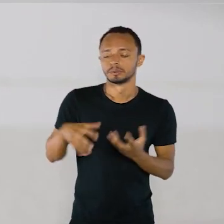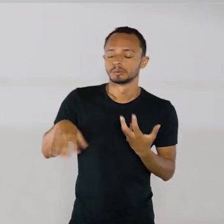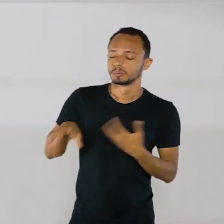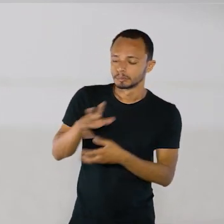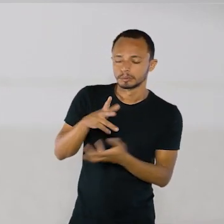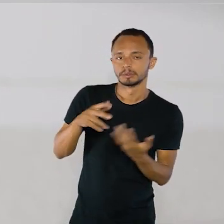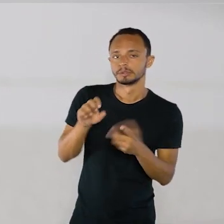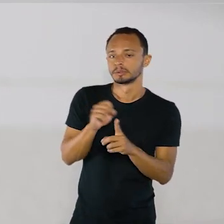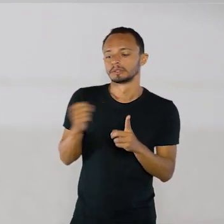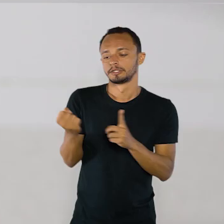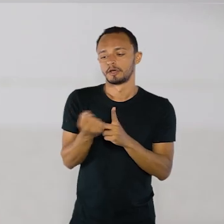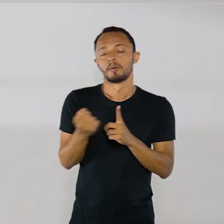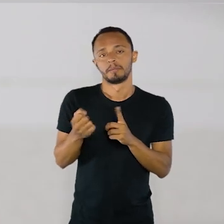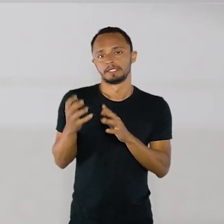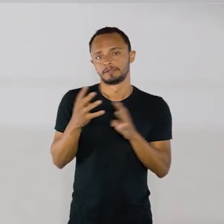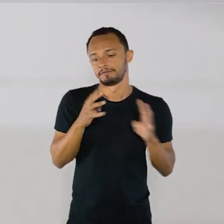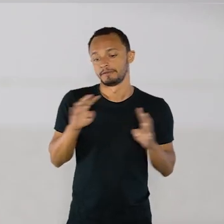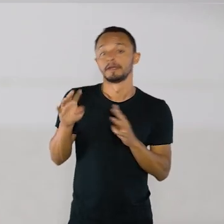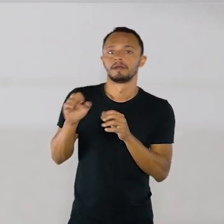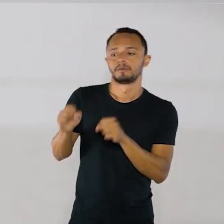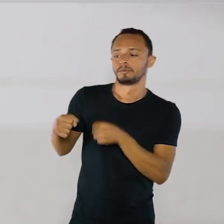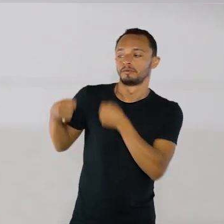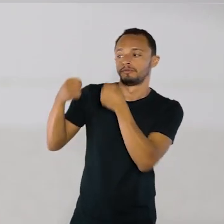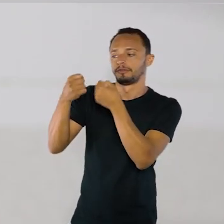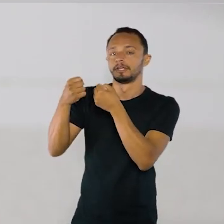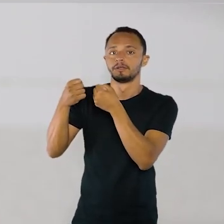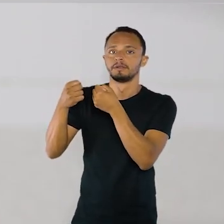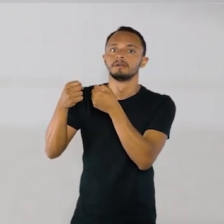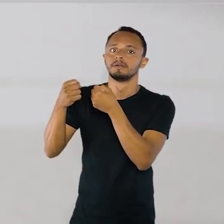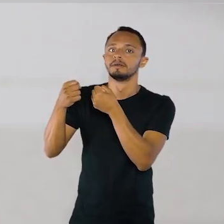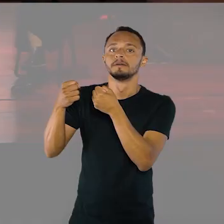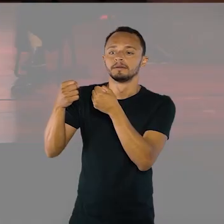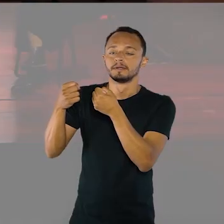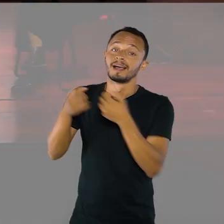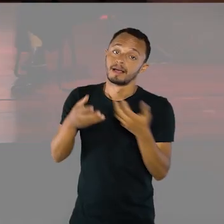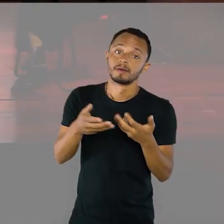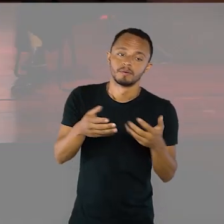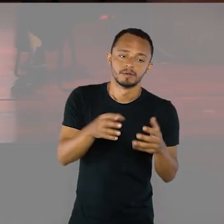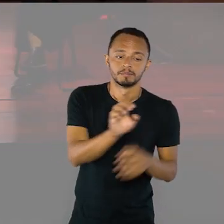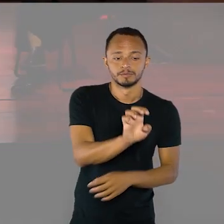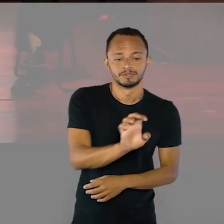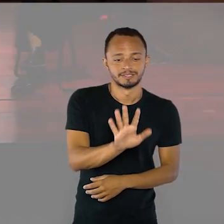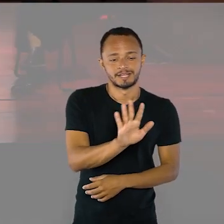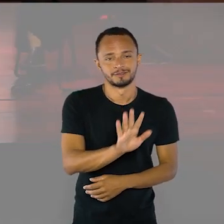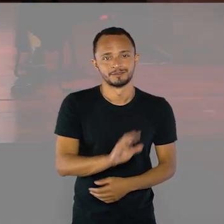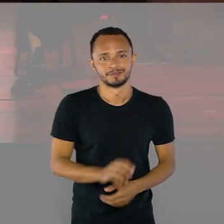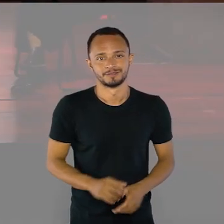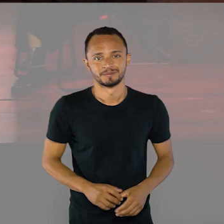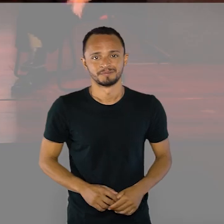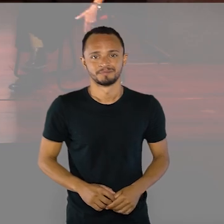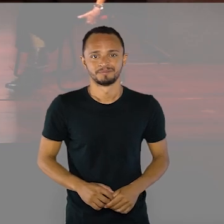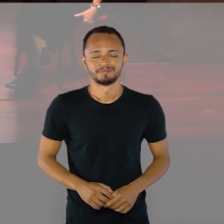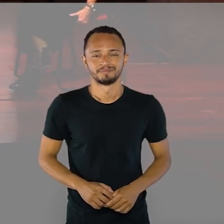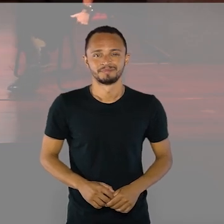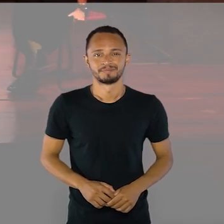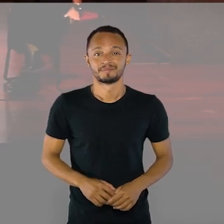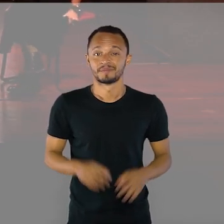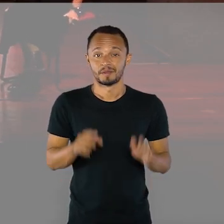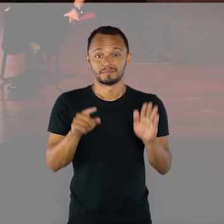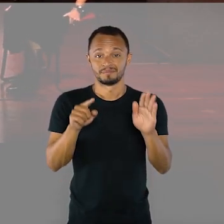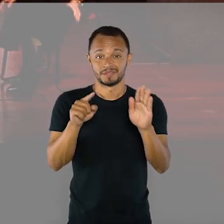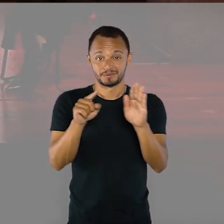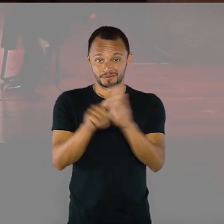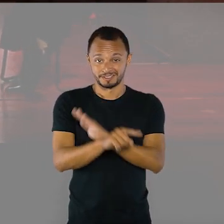mobilizada pelos poderes institucionais, só que agora pelos estados. Vamos às perguntas? Quem quer começar?